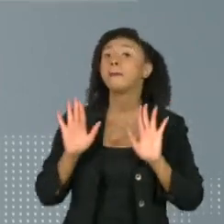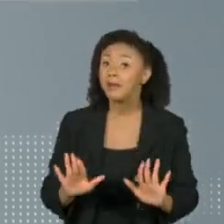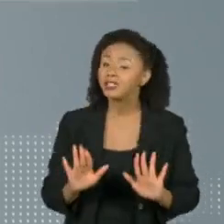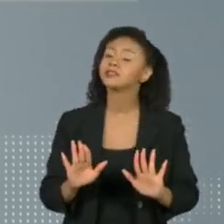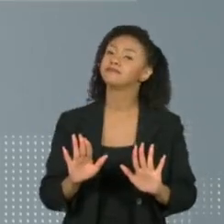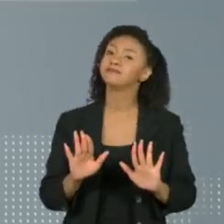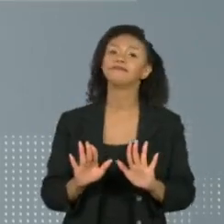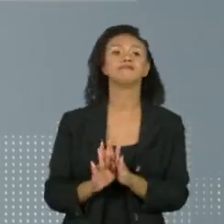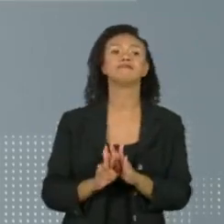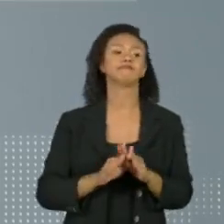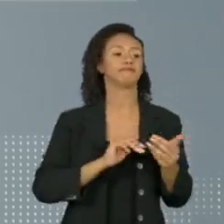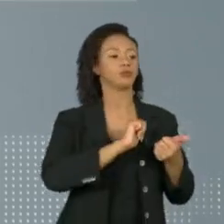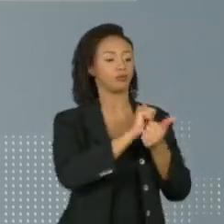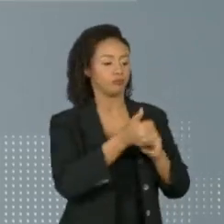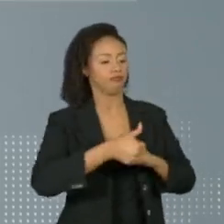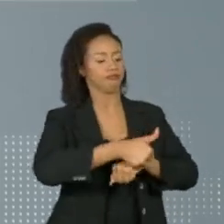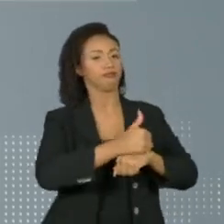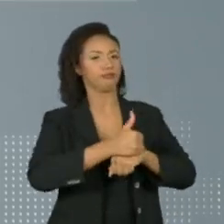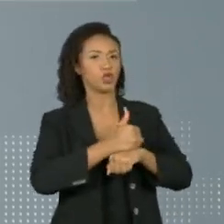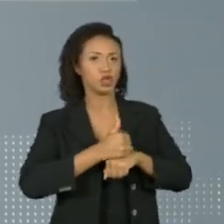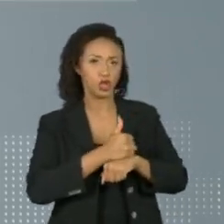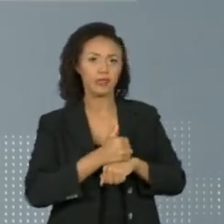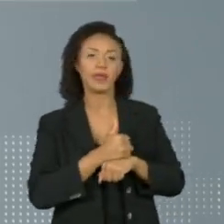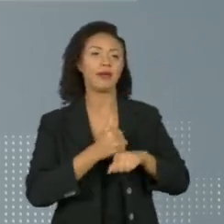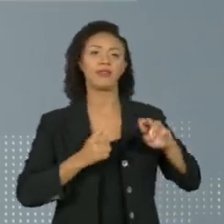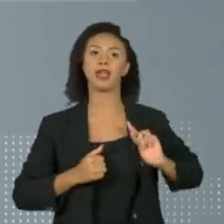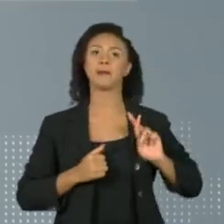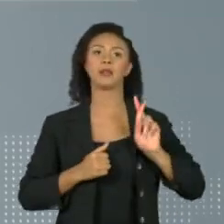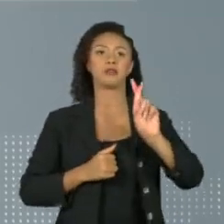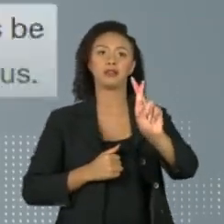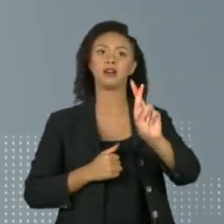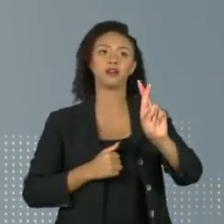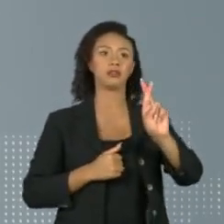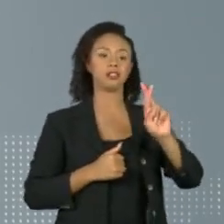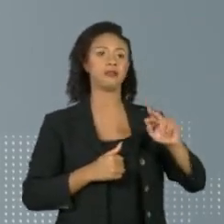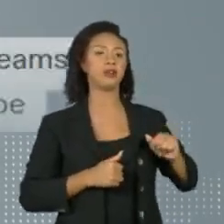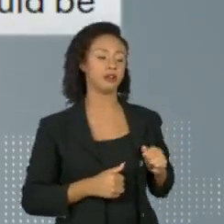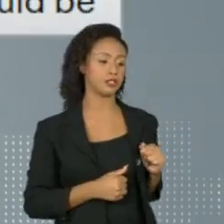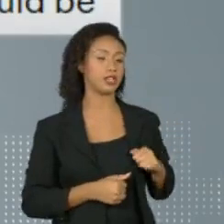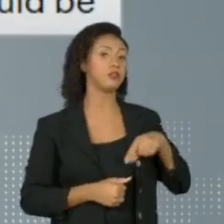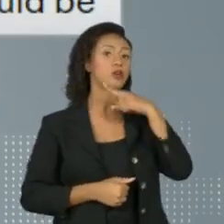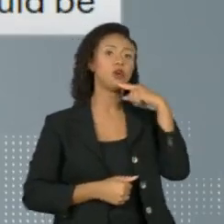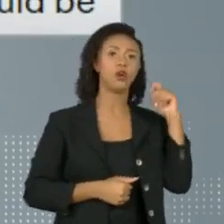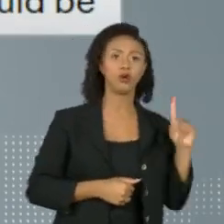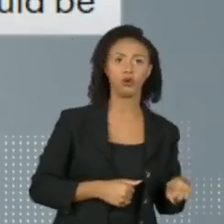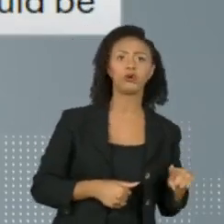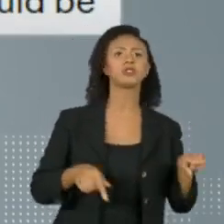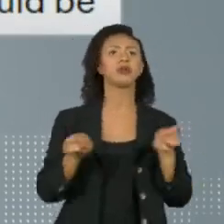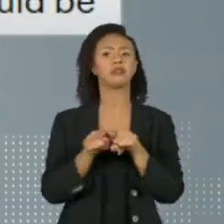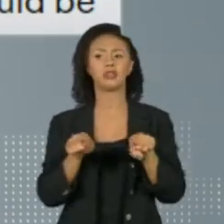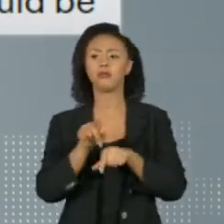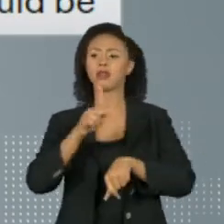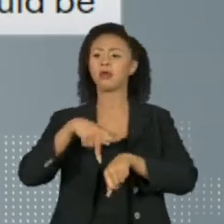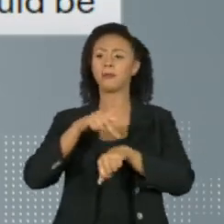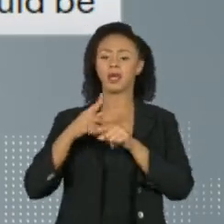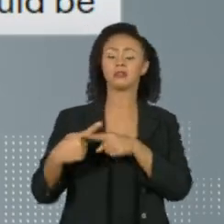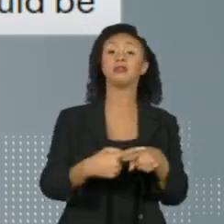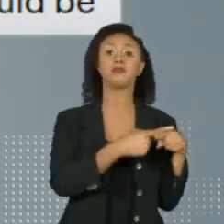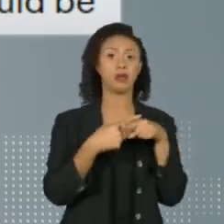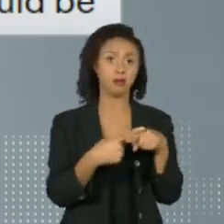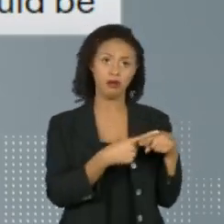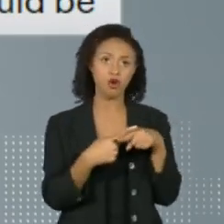deve disputar competições representando Rússia e Belarus devem ser aceitos como competidores